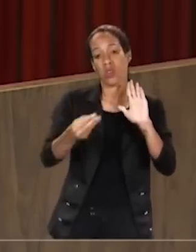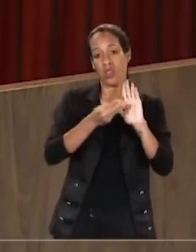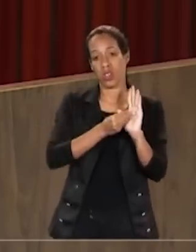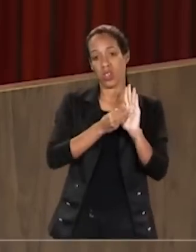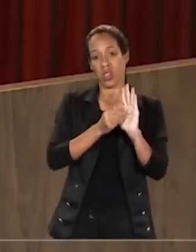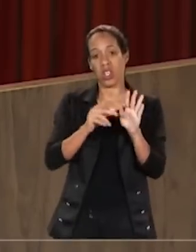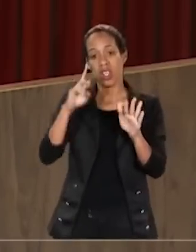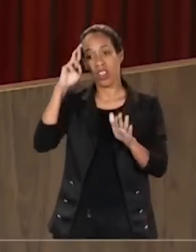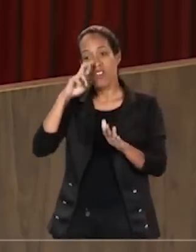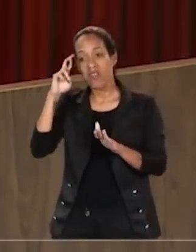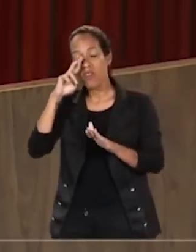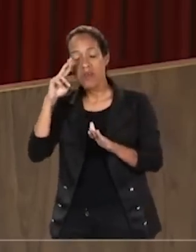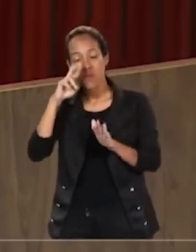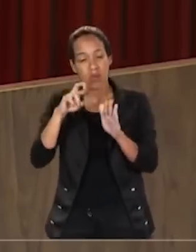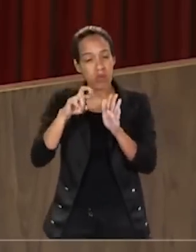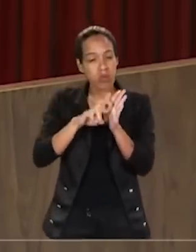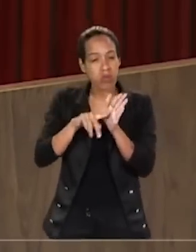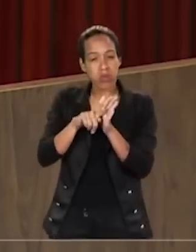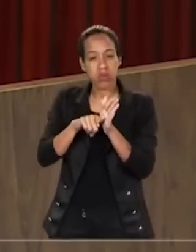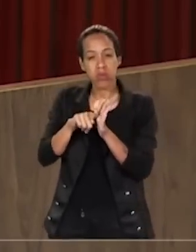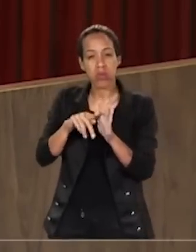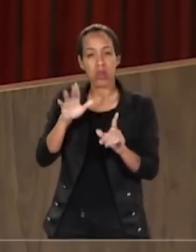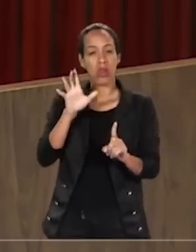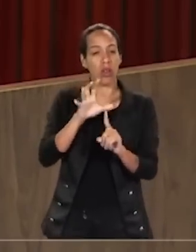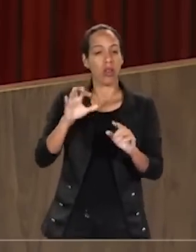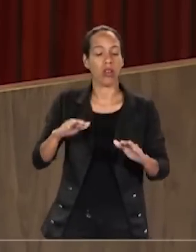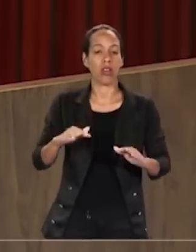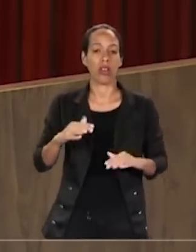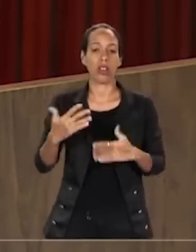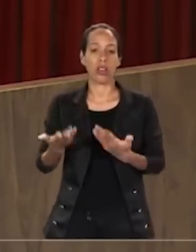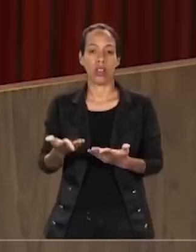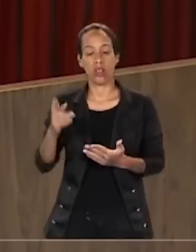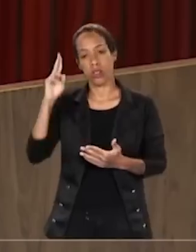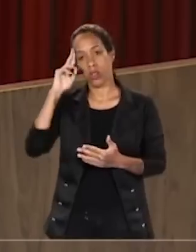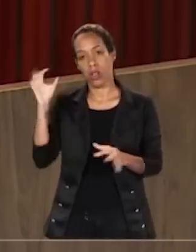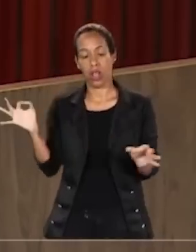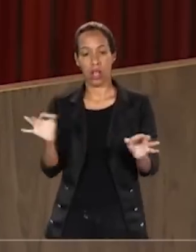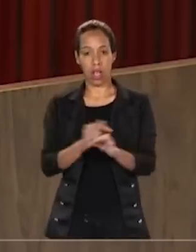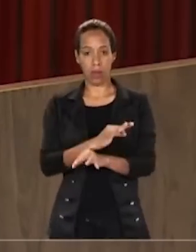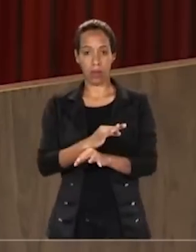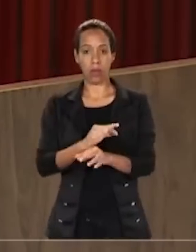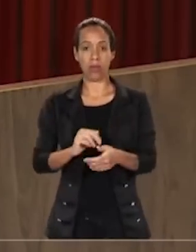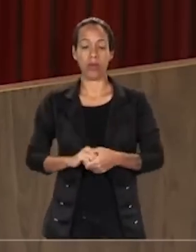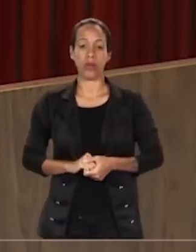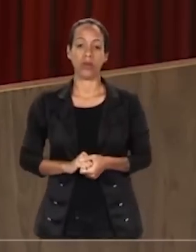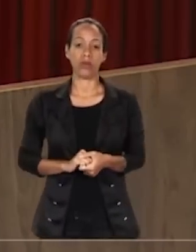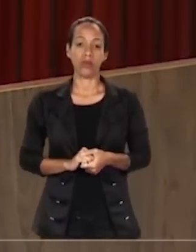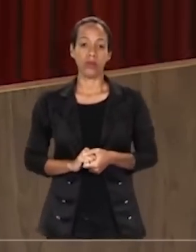do investigado na prática do ato abusivo. Com isso, senhor presidente, concluo